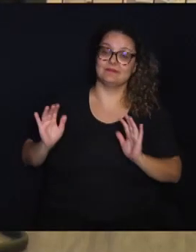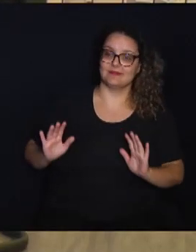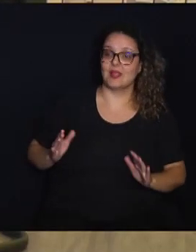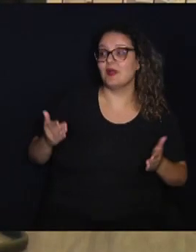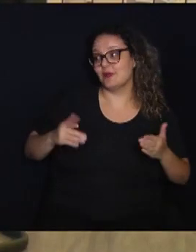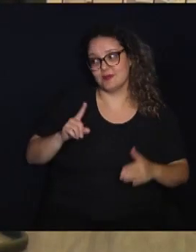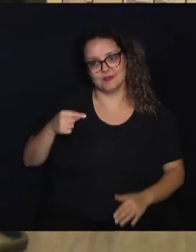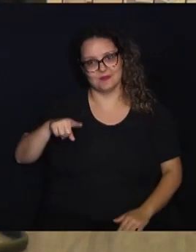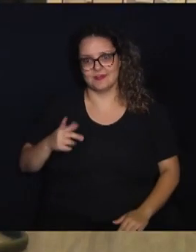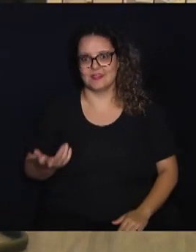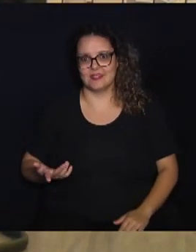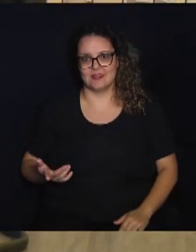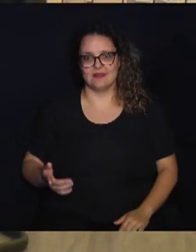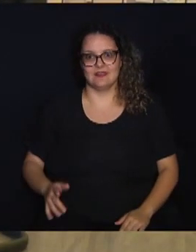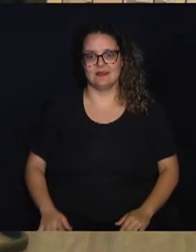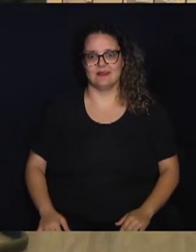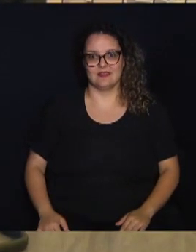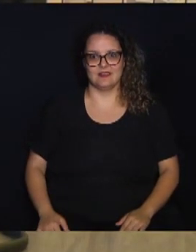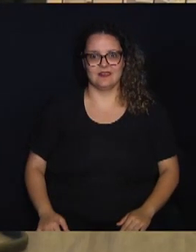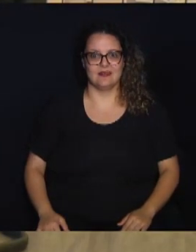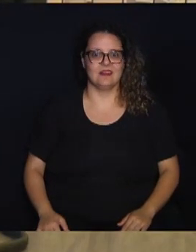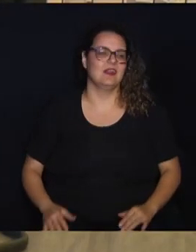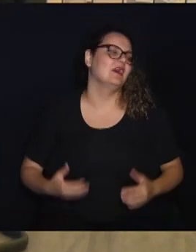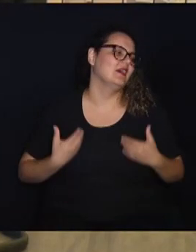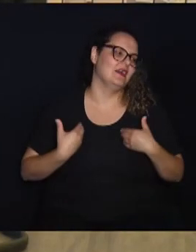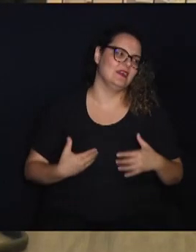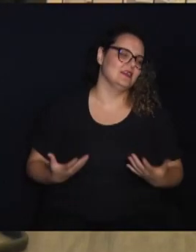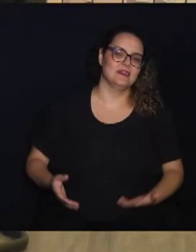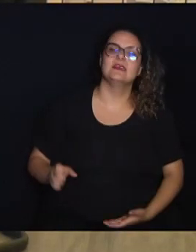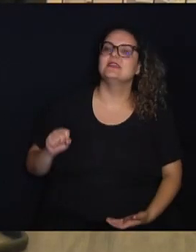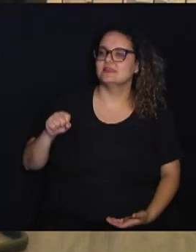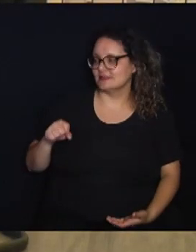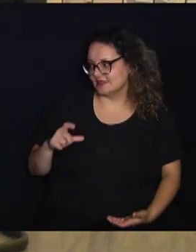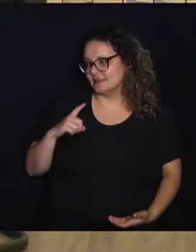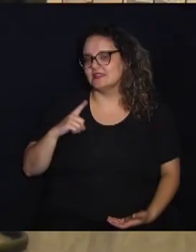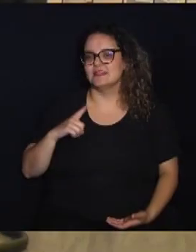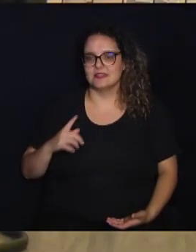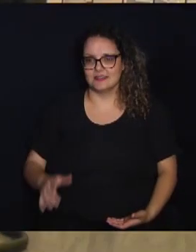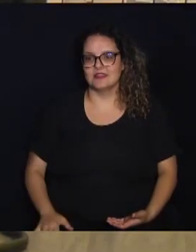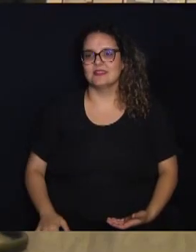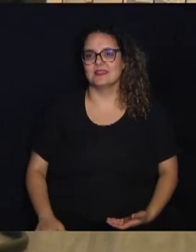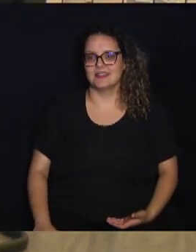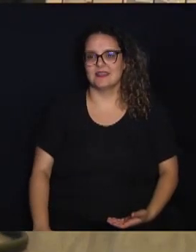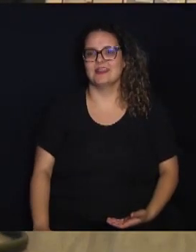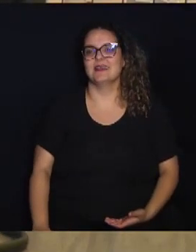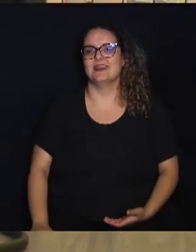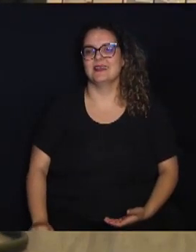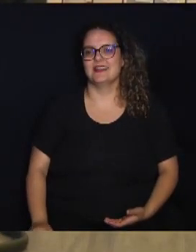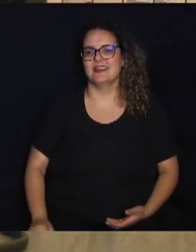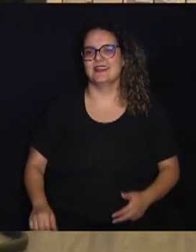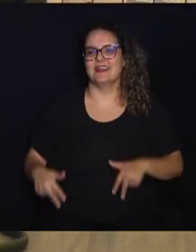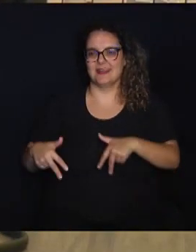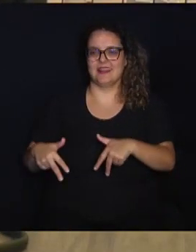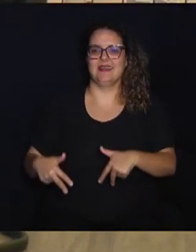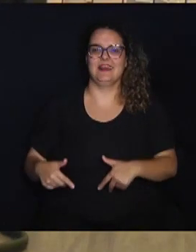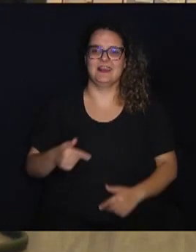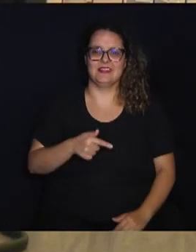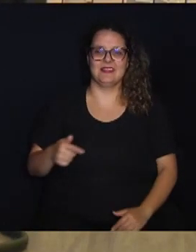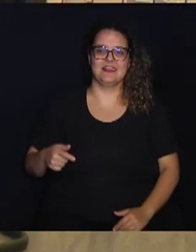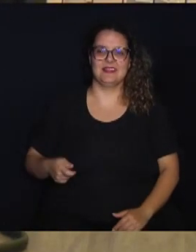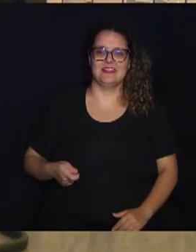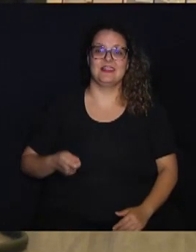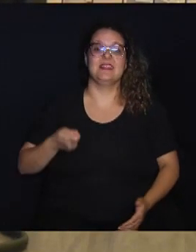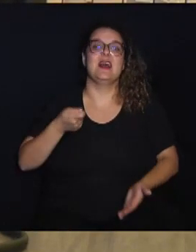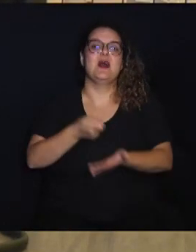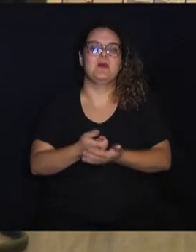né? Ai, já cansei muito. Já tá com tanta dor muscular. Da semana já tá pago. Já tá com tanta